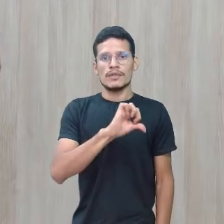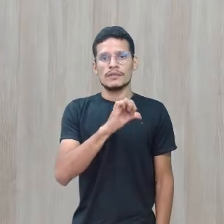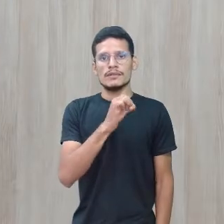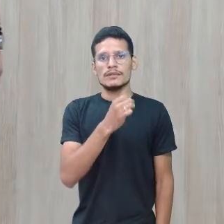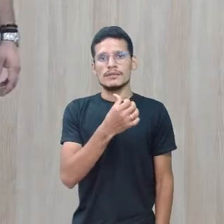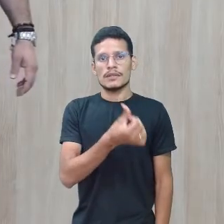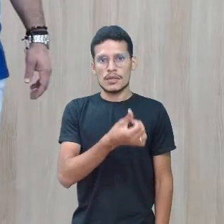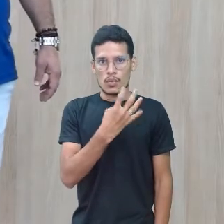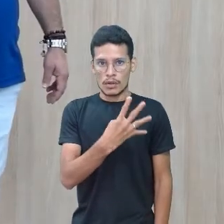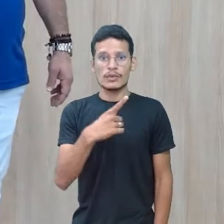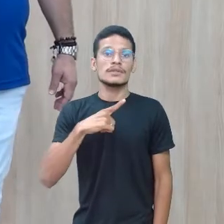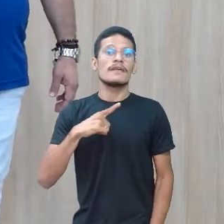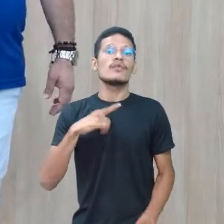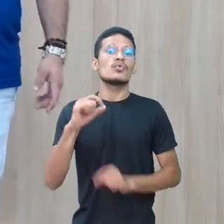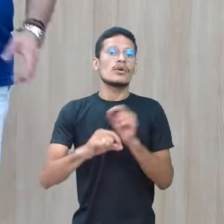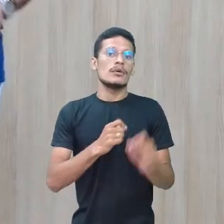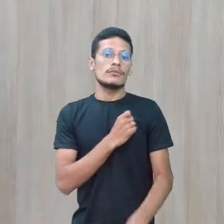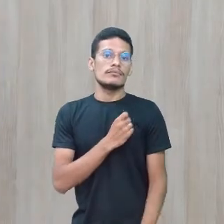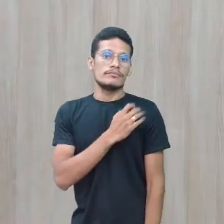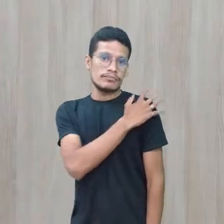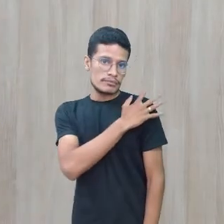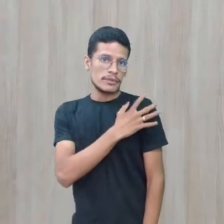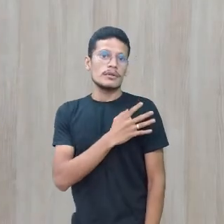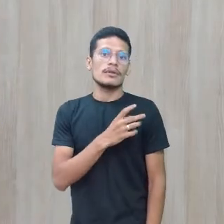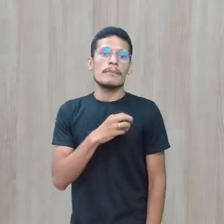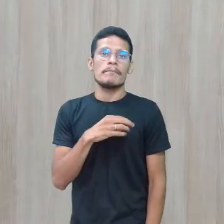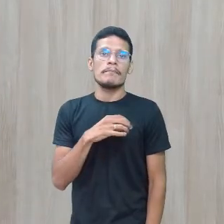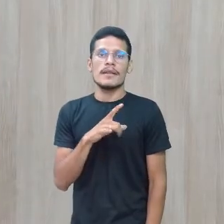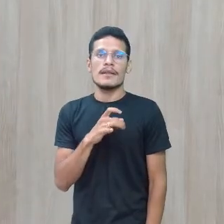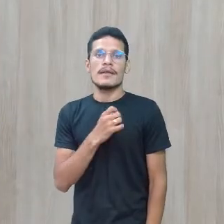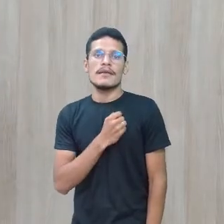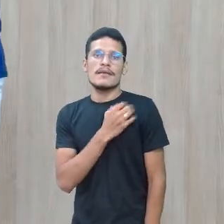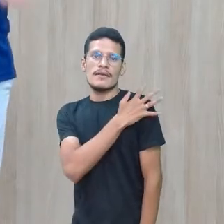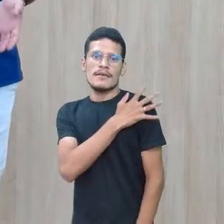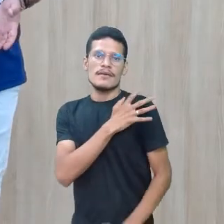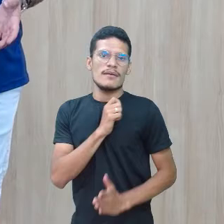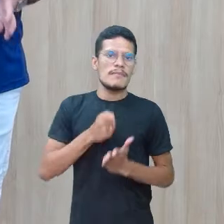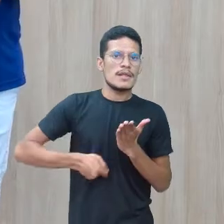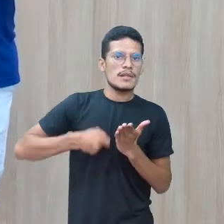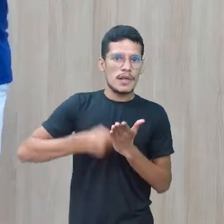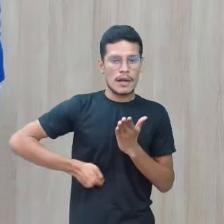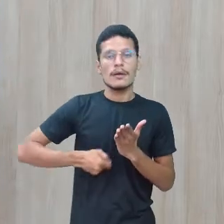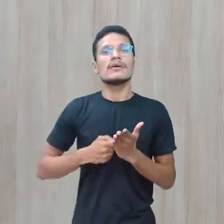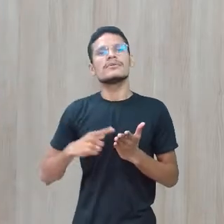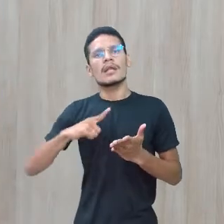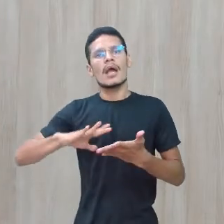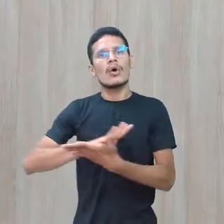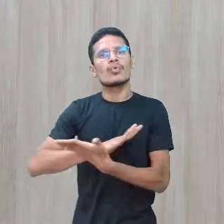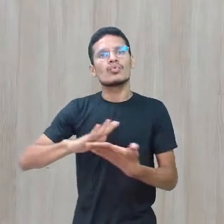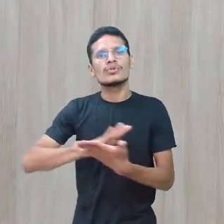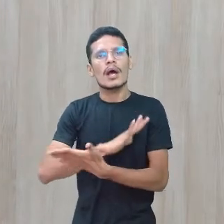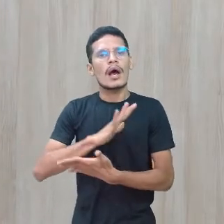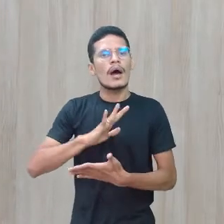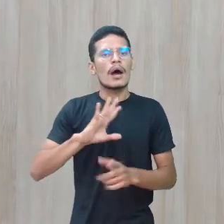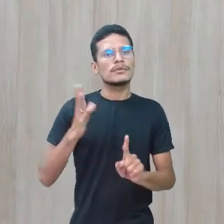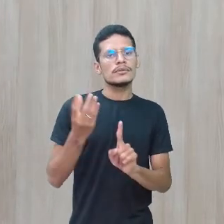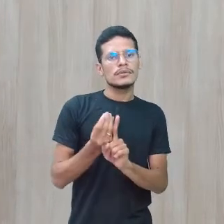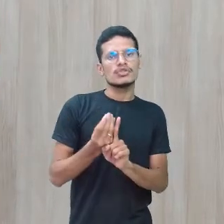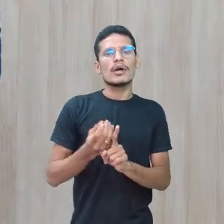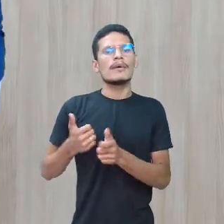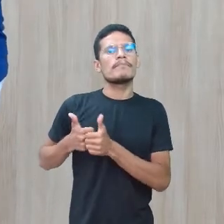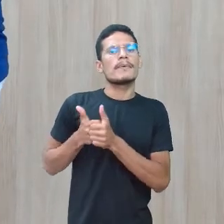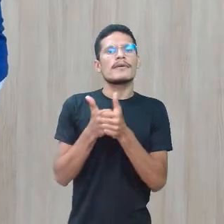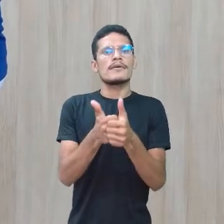ter o golpe militar, aí muitos desses artistas, né, desses pensadores, eles vão ser perseguidos pela